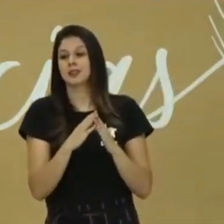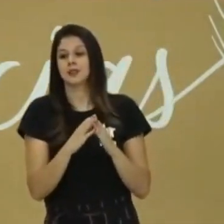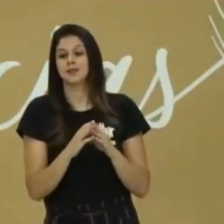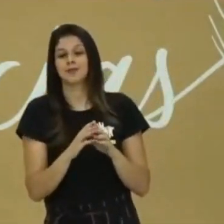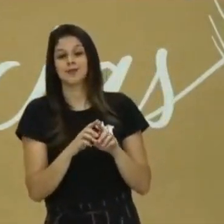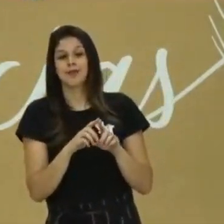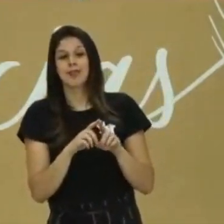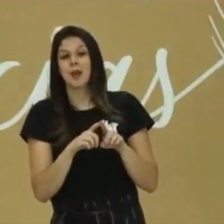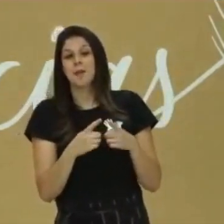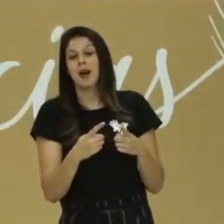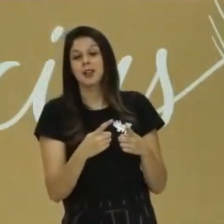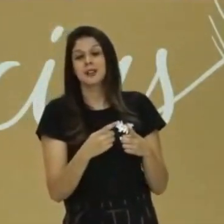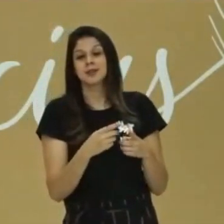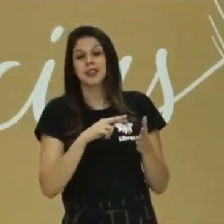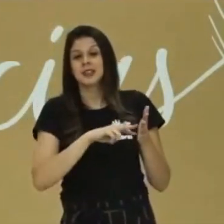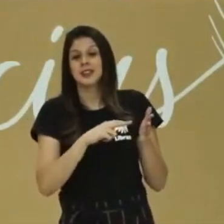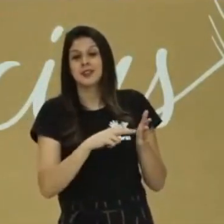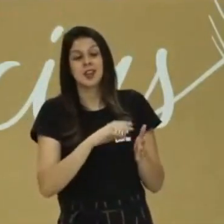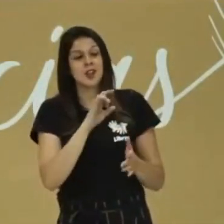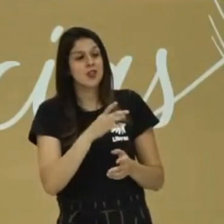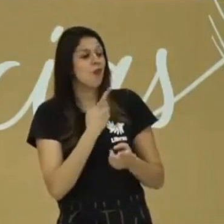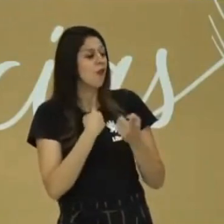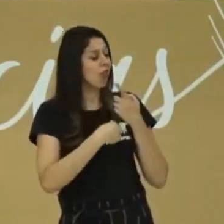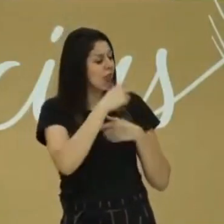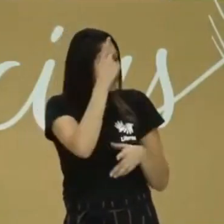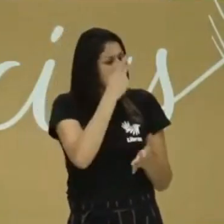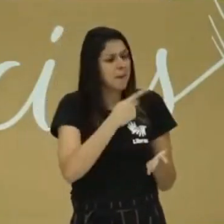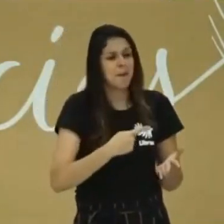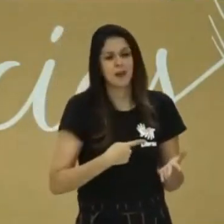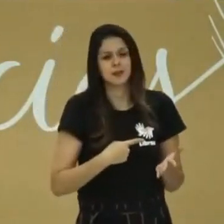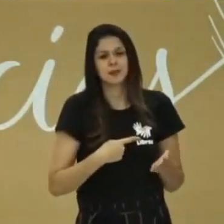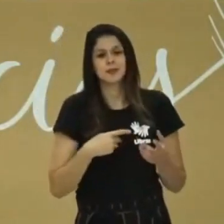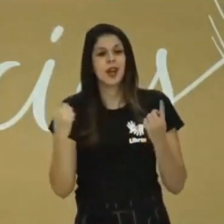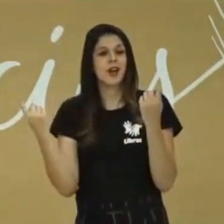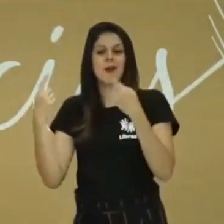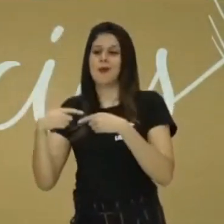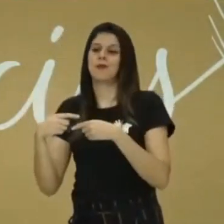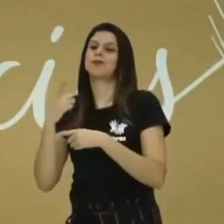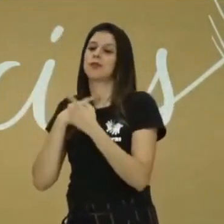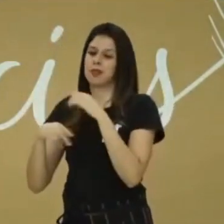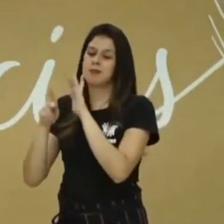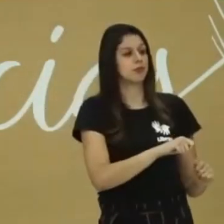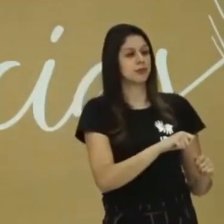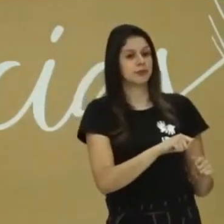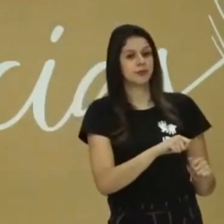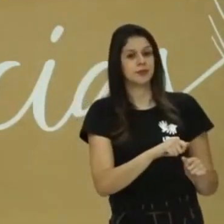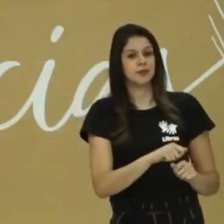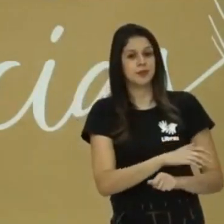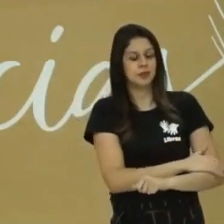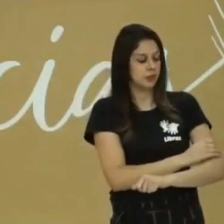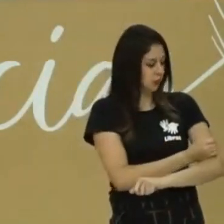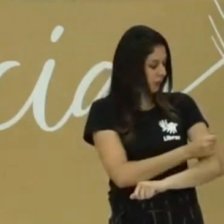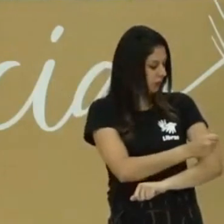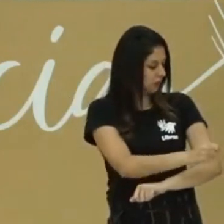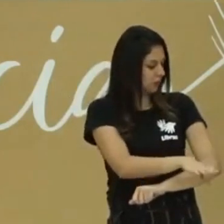aquilo concupiscência dos olhos EA soberba da vida e isso procede do mundo não procede de Deus vamos